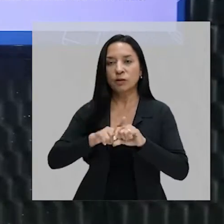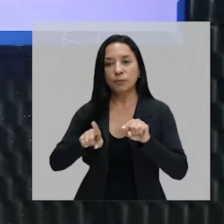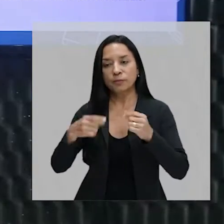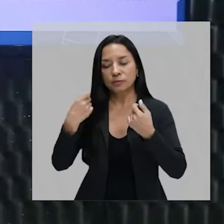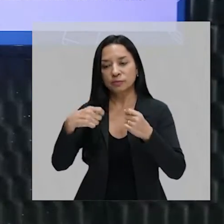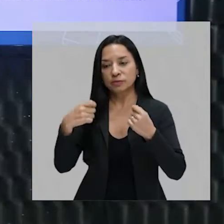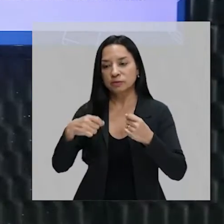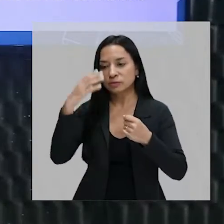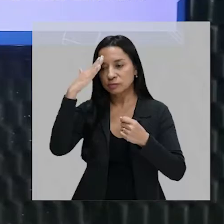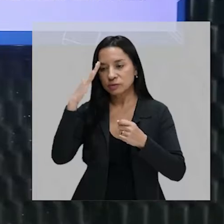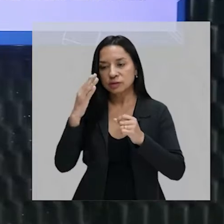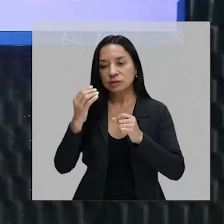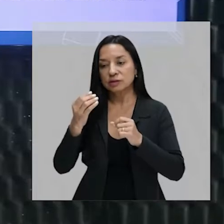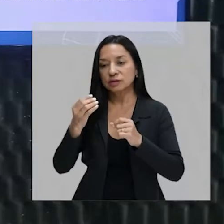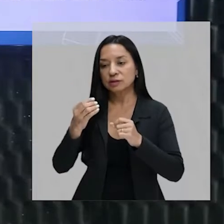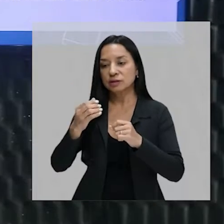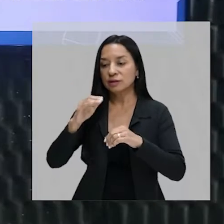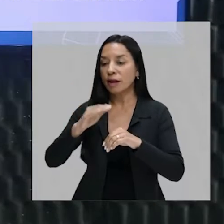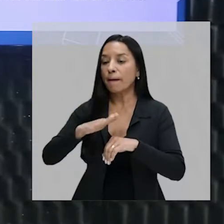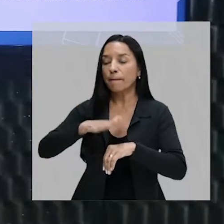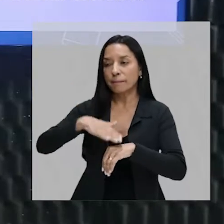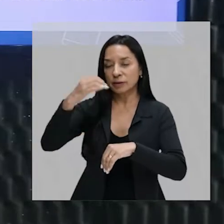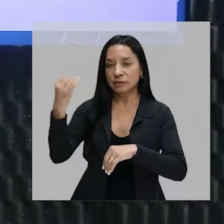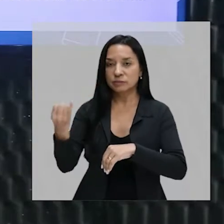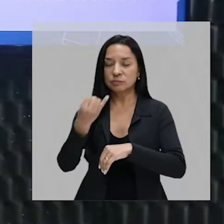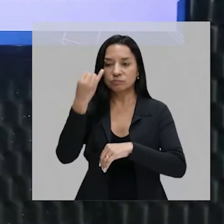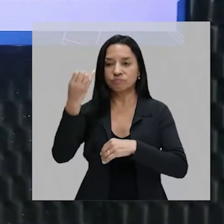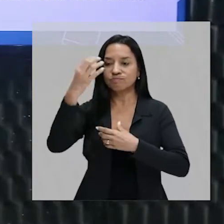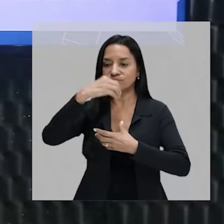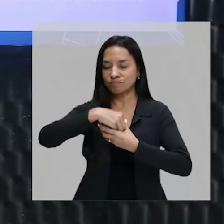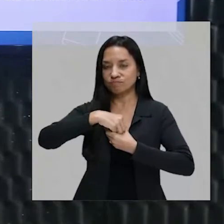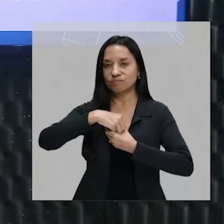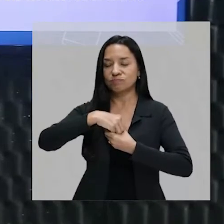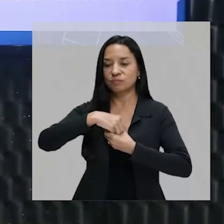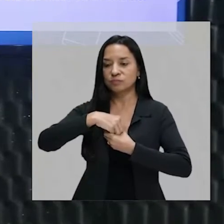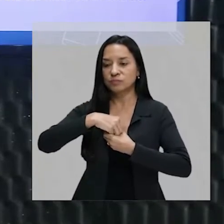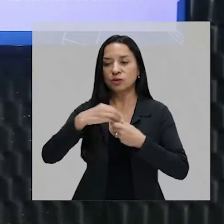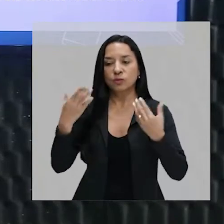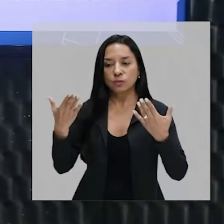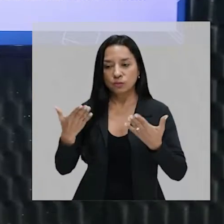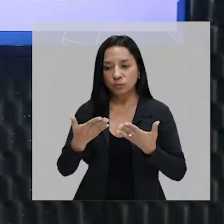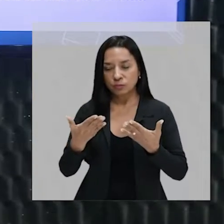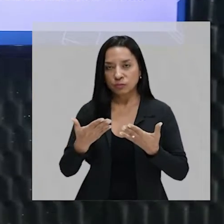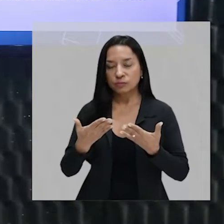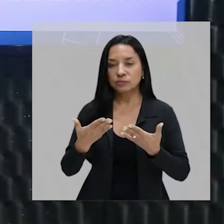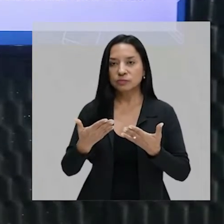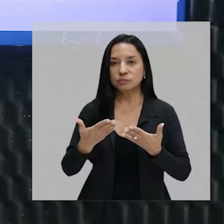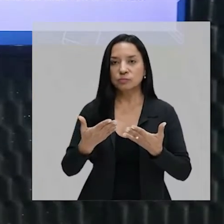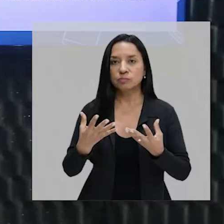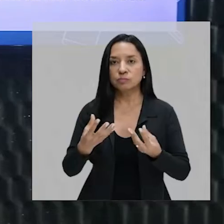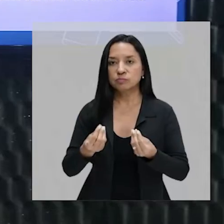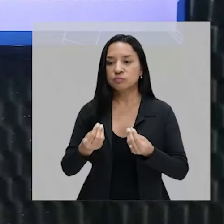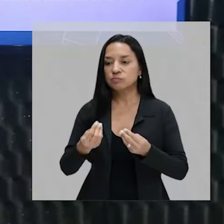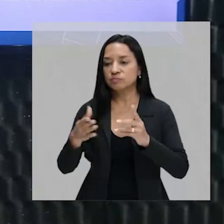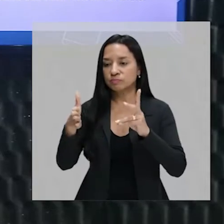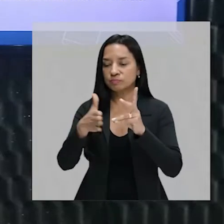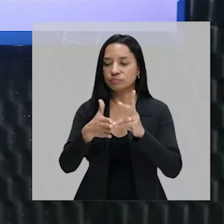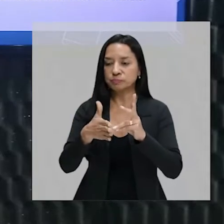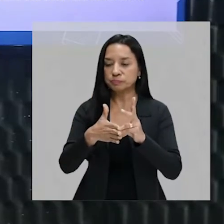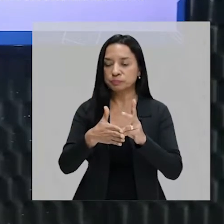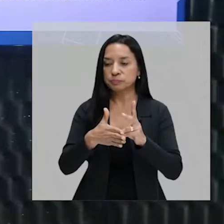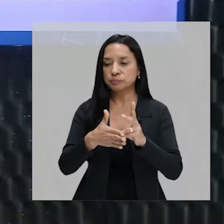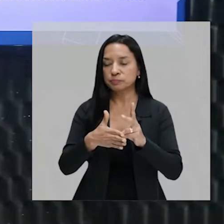acima de tudo a essência afinal de contas a atualmente muitos